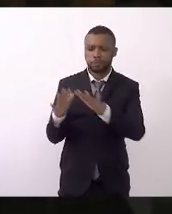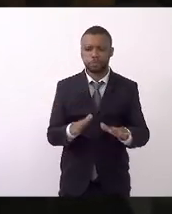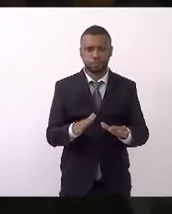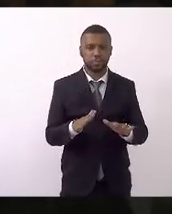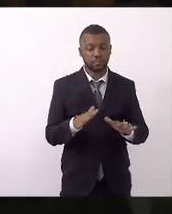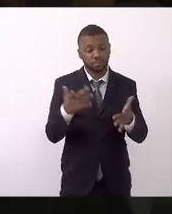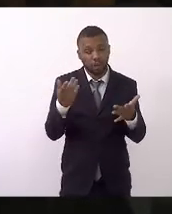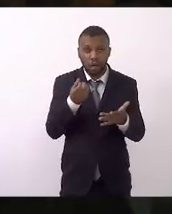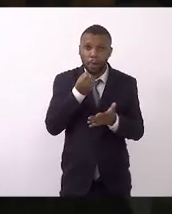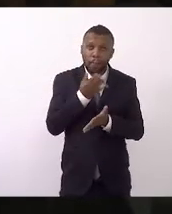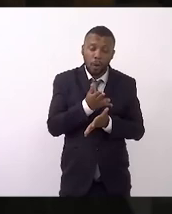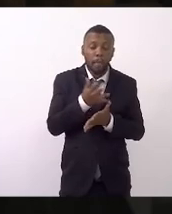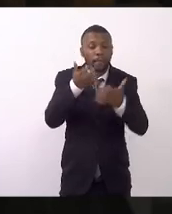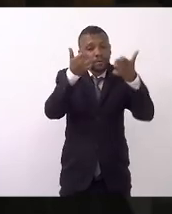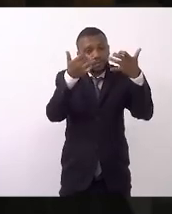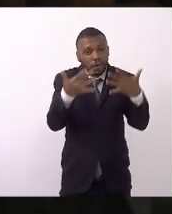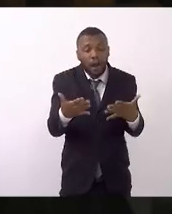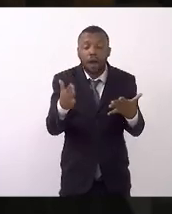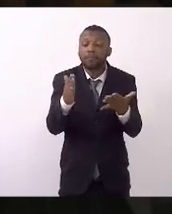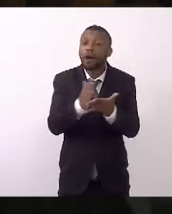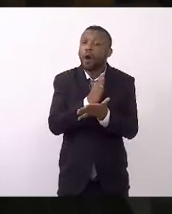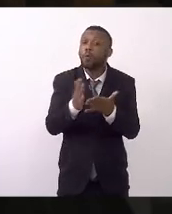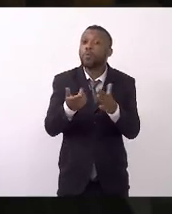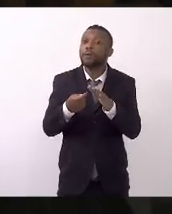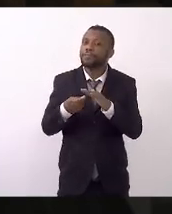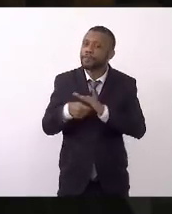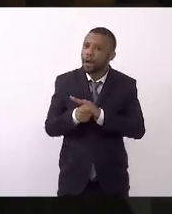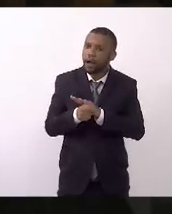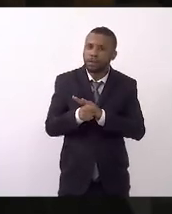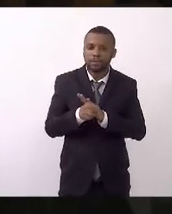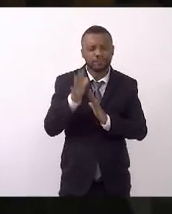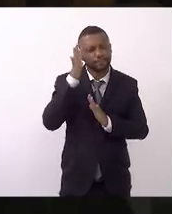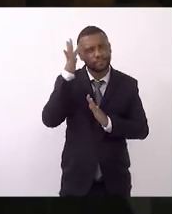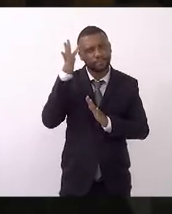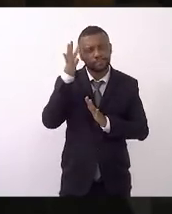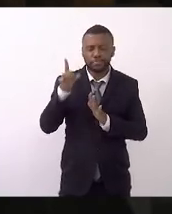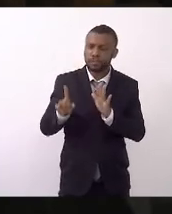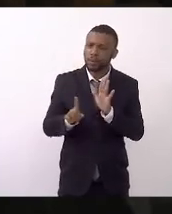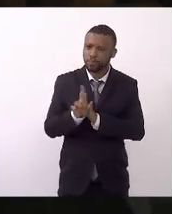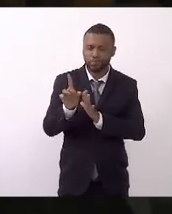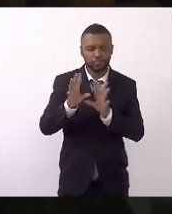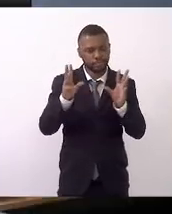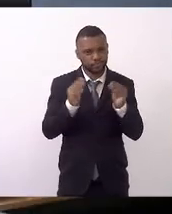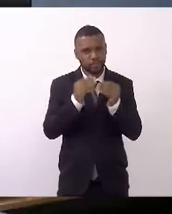suficiente para justificar alguns investimentos? Pergunto eu. Muito obrigado, senhora presidente.